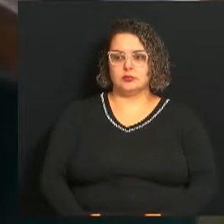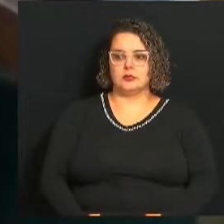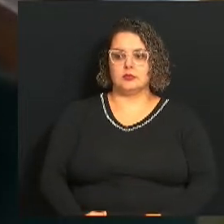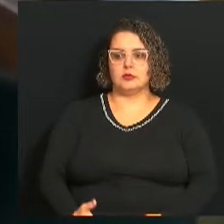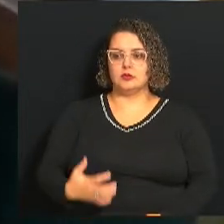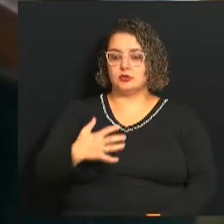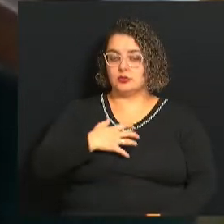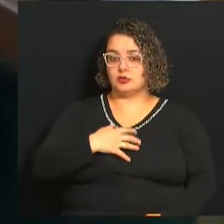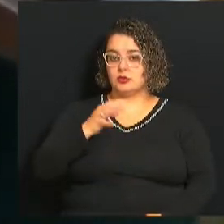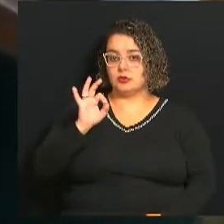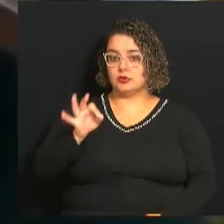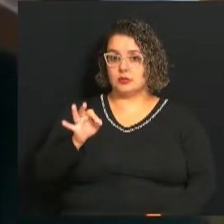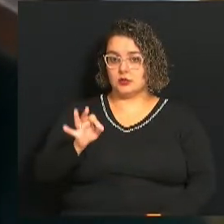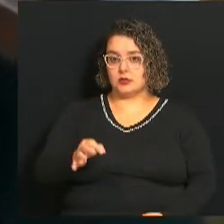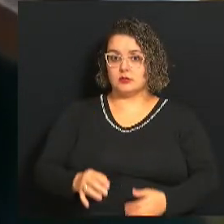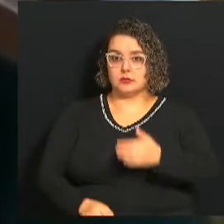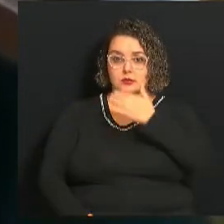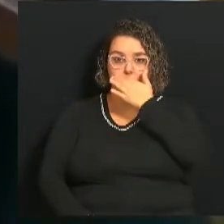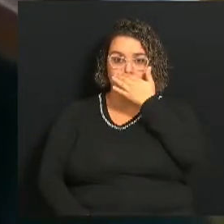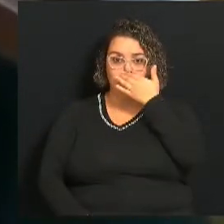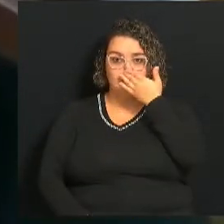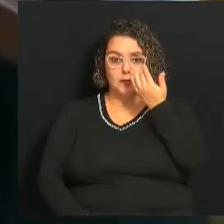né?